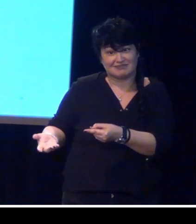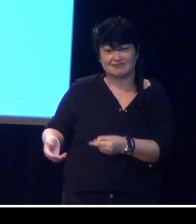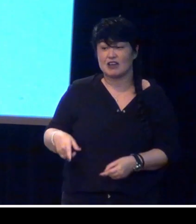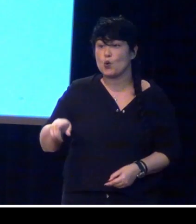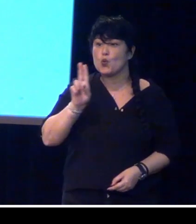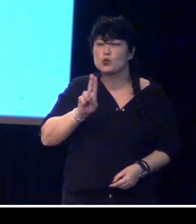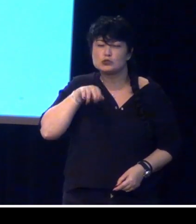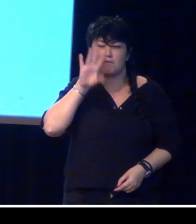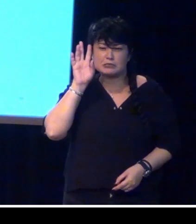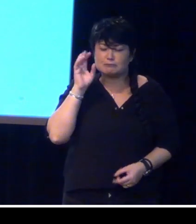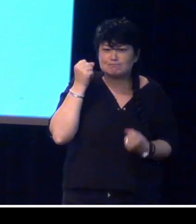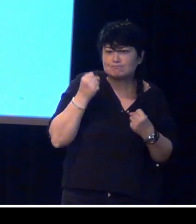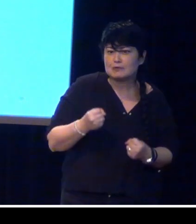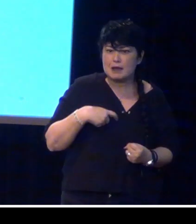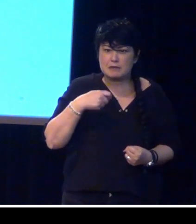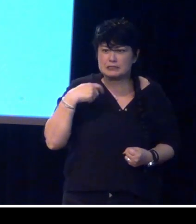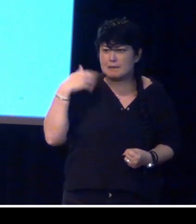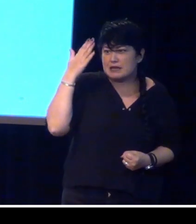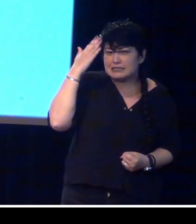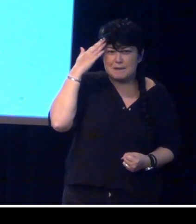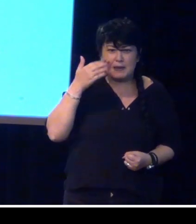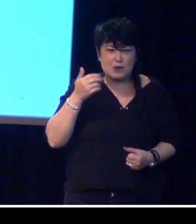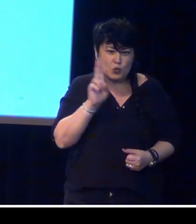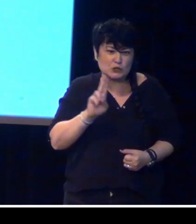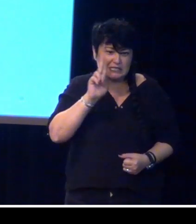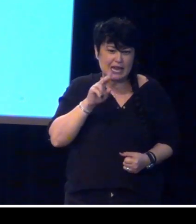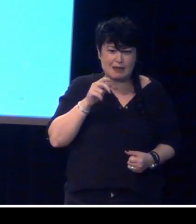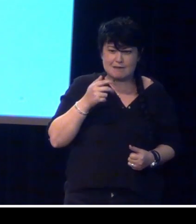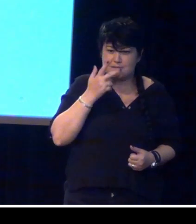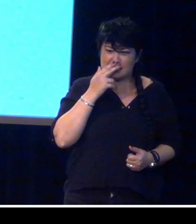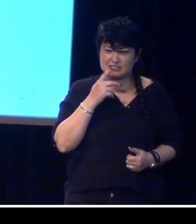Um uso mais intenso, a gente precisa usar de forma mais...